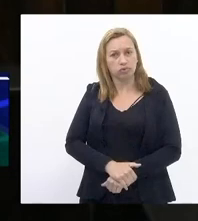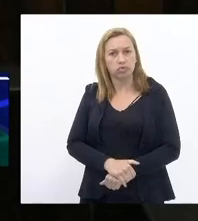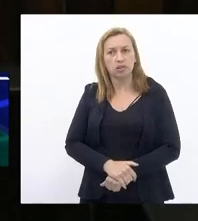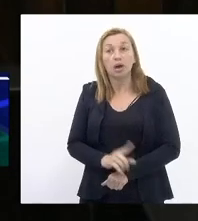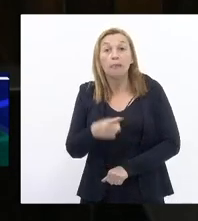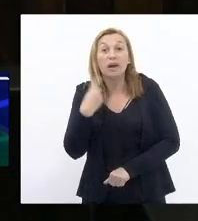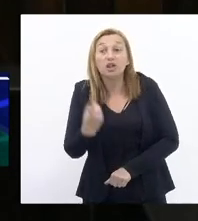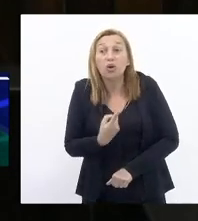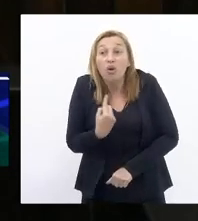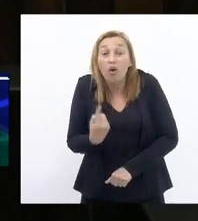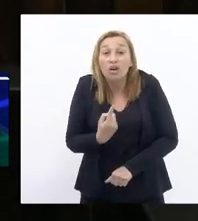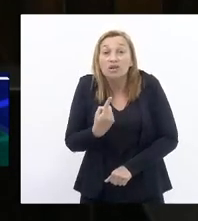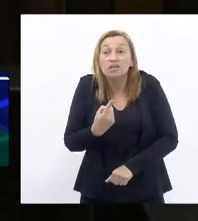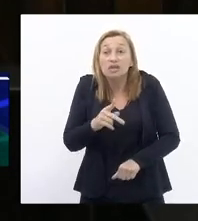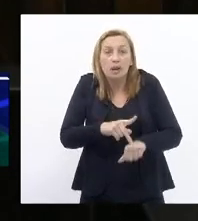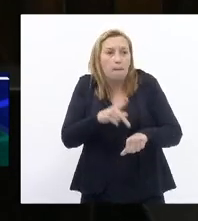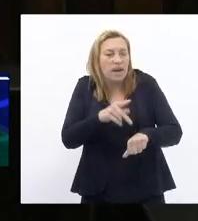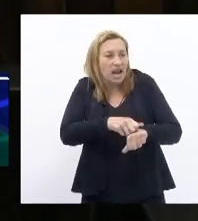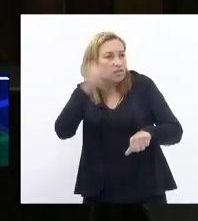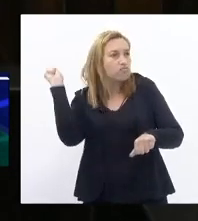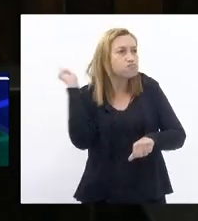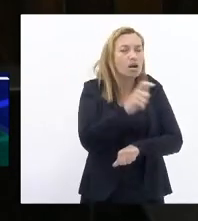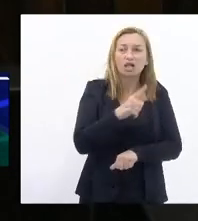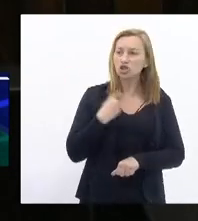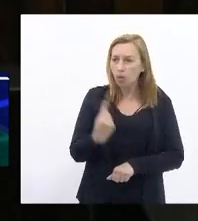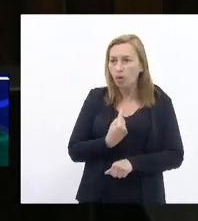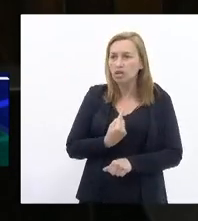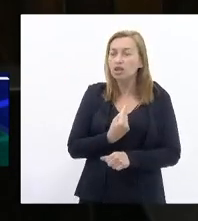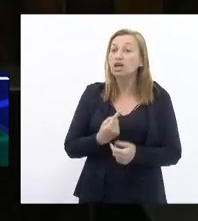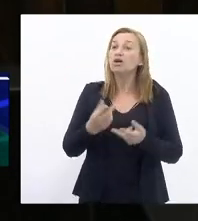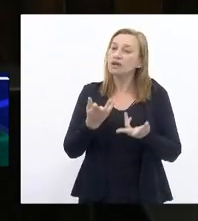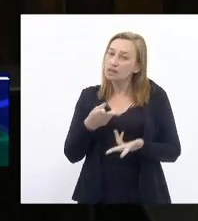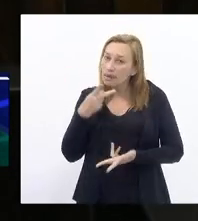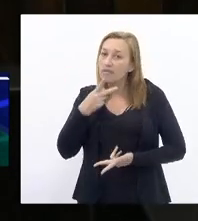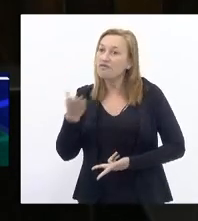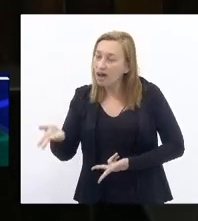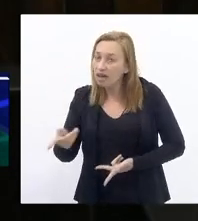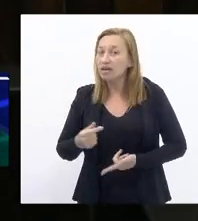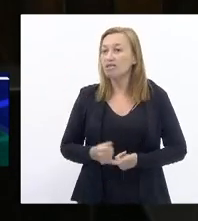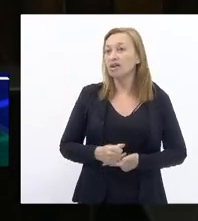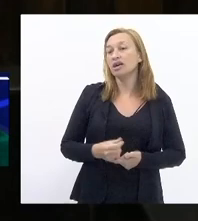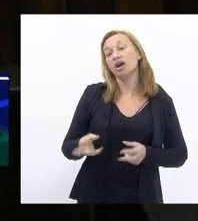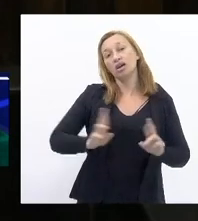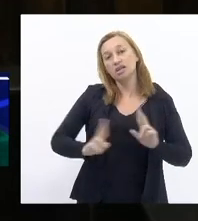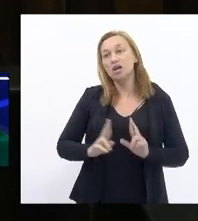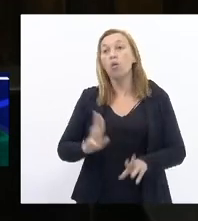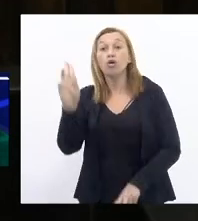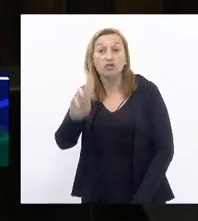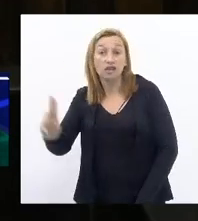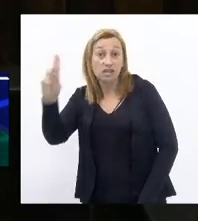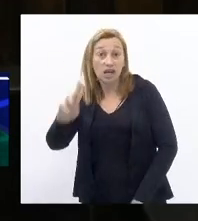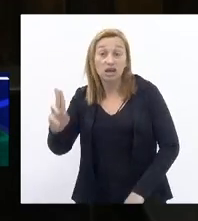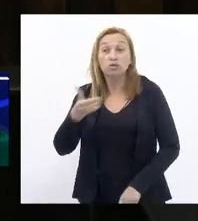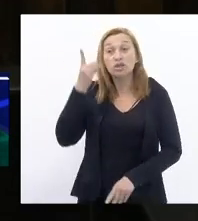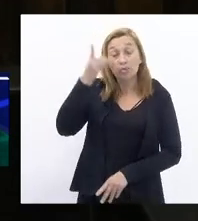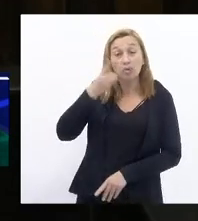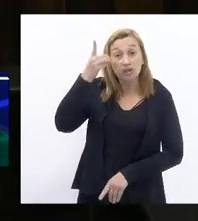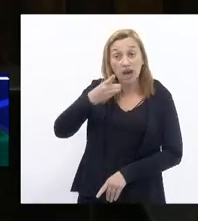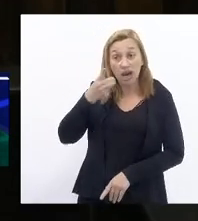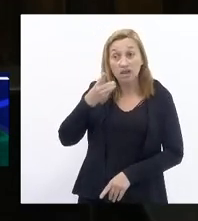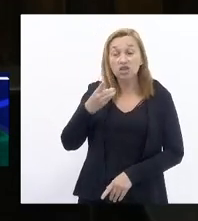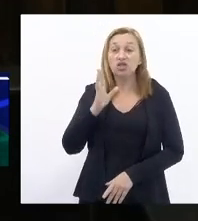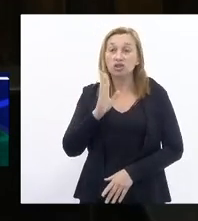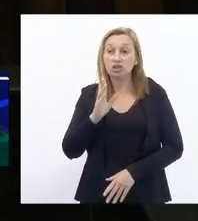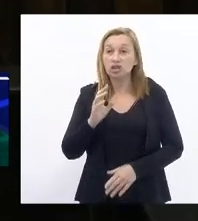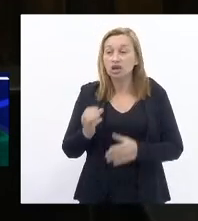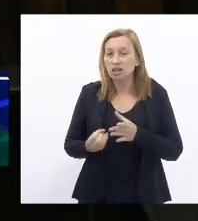nós sermos ali linchados dentro daquela universidade. Então fica aqui a minha explanação com relação à universidade. O deputado quer extinguir a